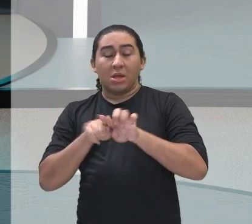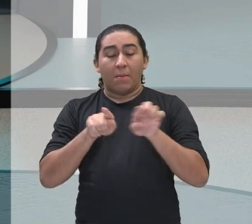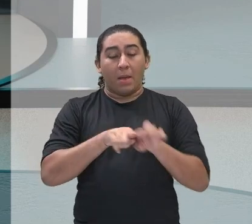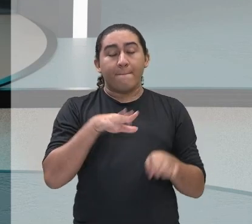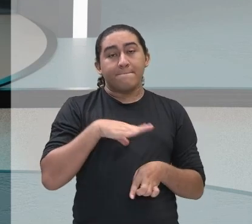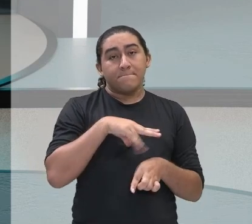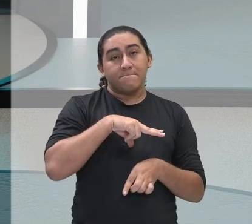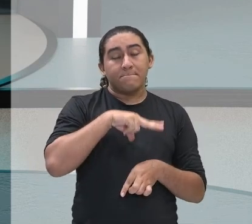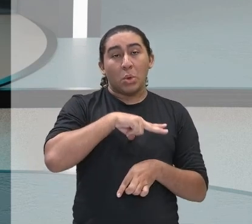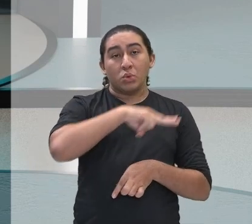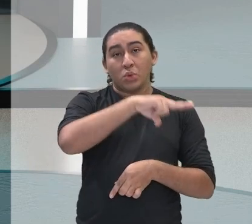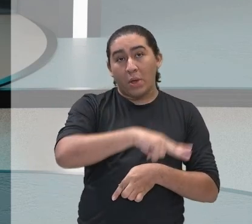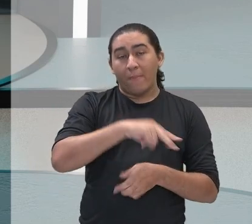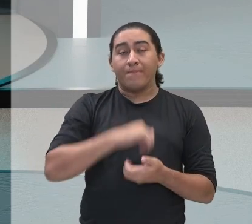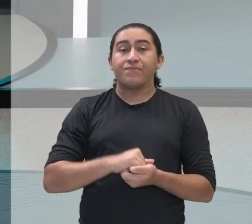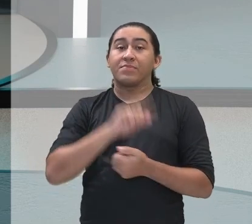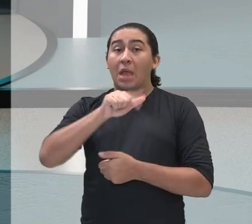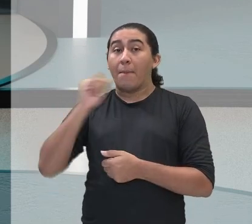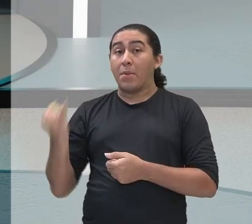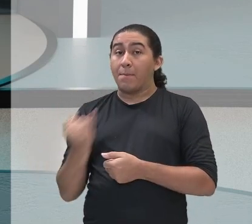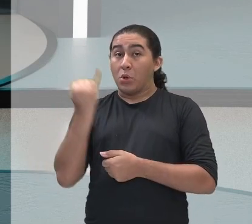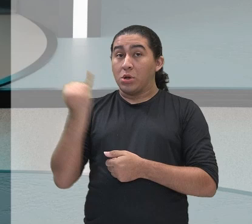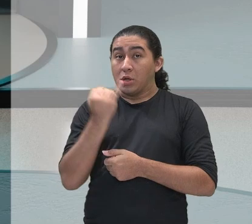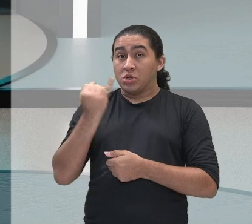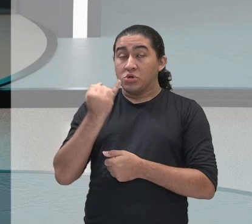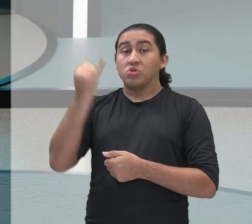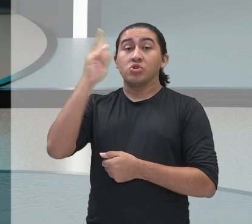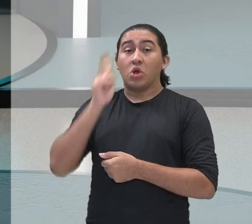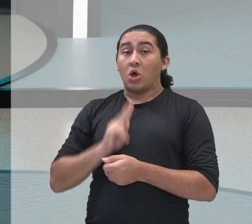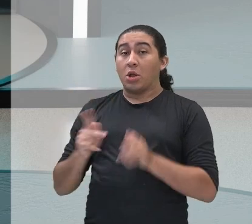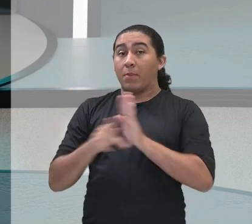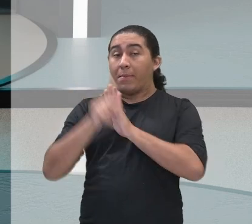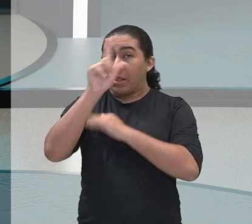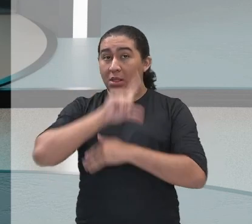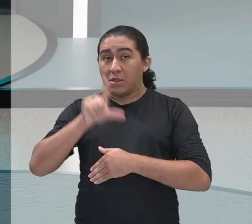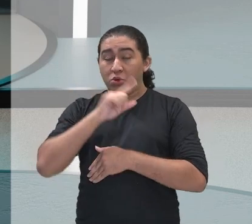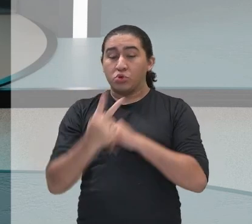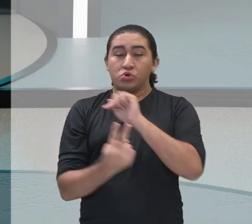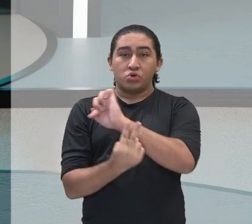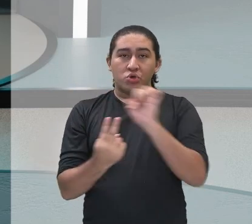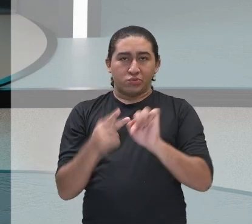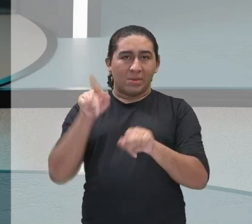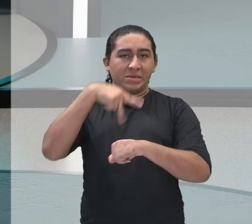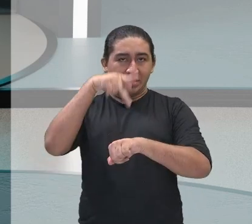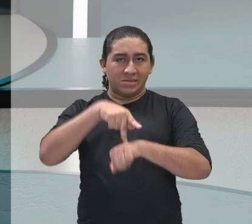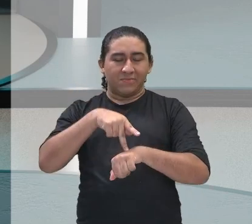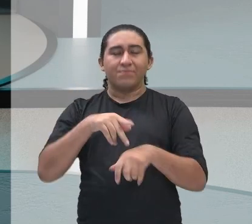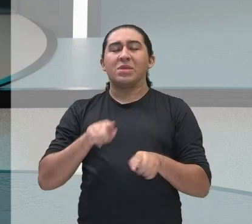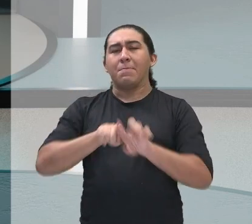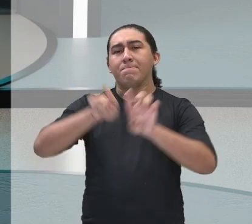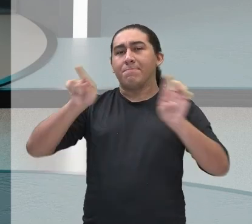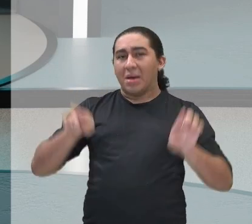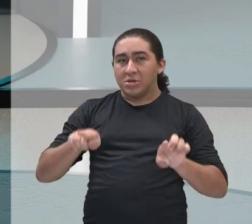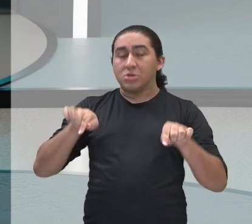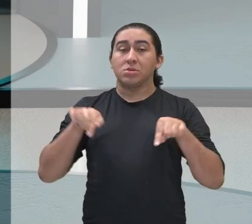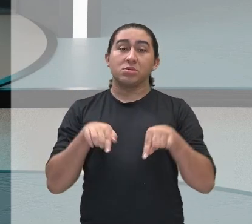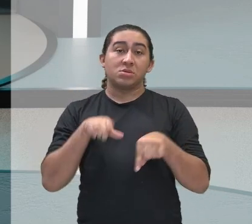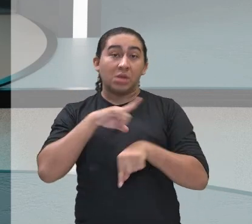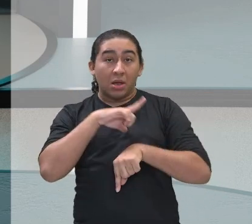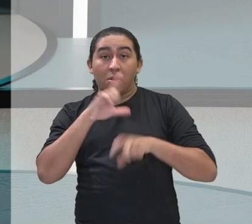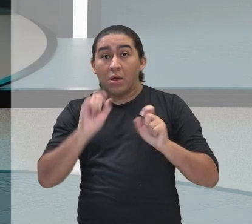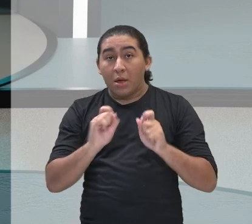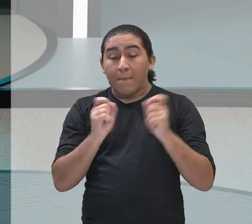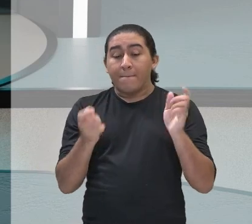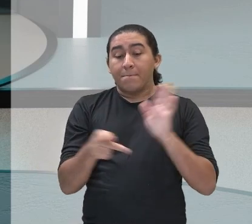uma importante fase da história da literatura desses países, apesar de ter se